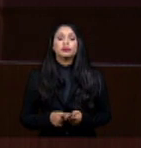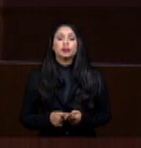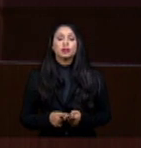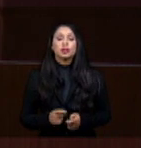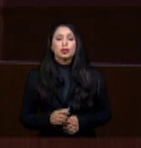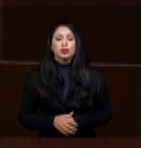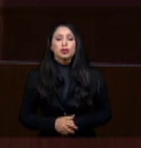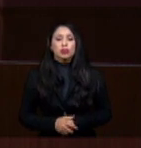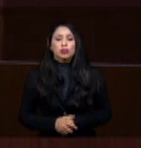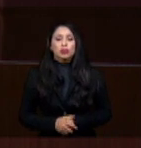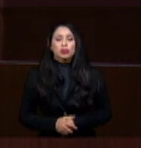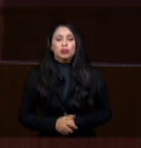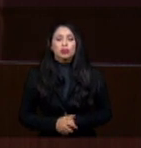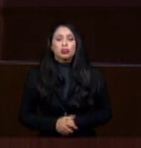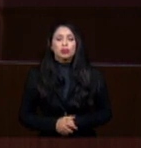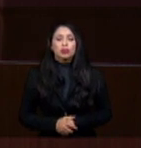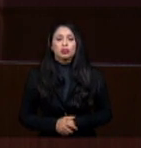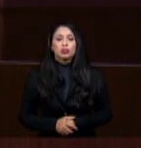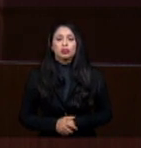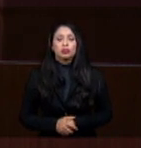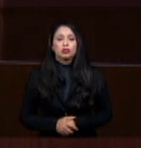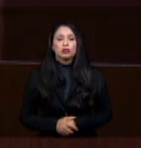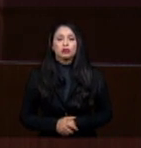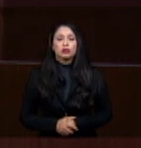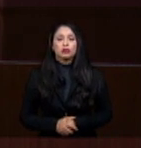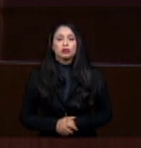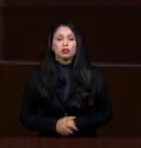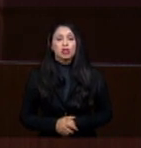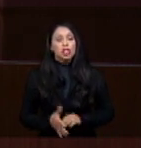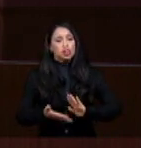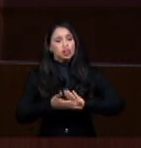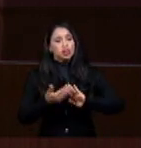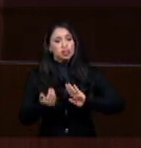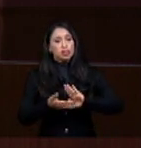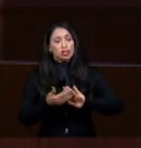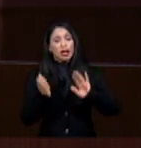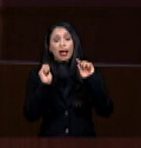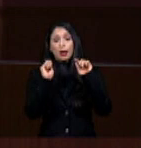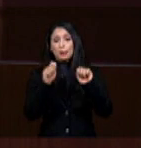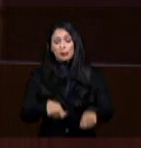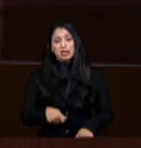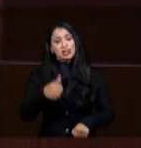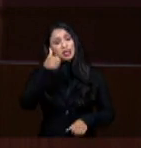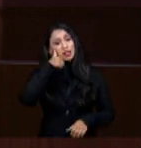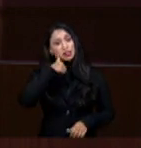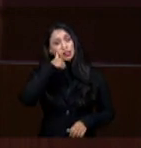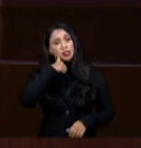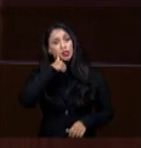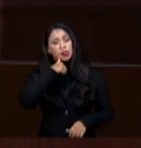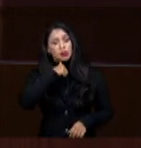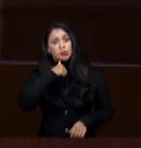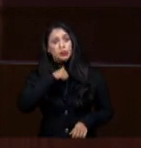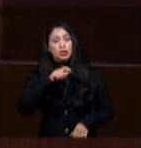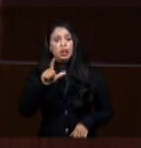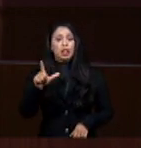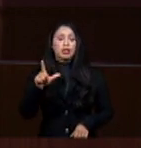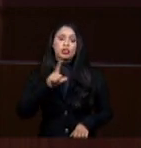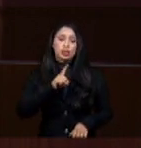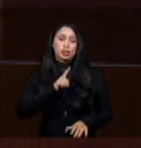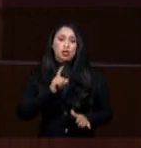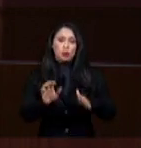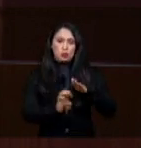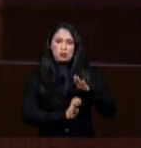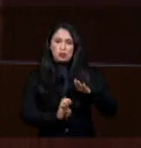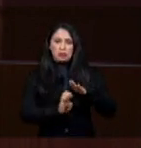sequestra também dessas mulheres a capacidade empreendedora natural né é uma capacidade empreendedora